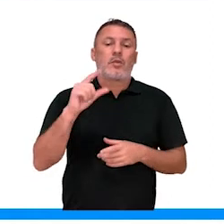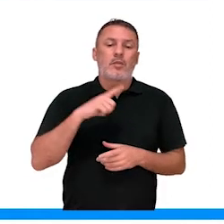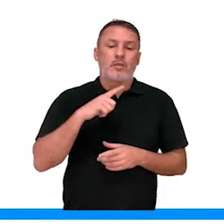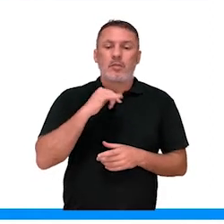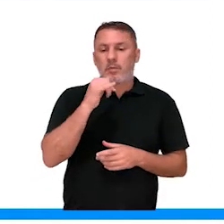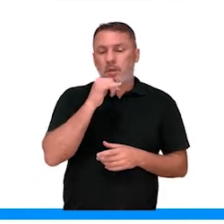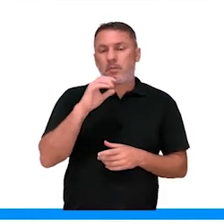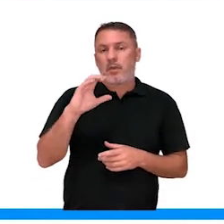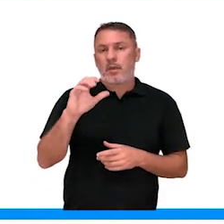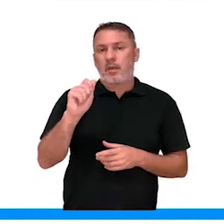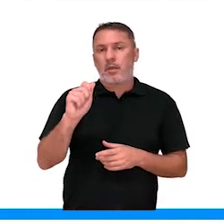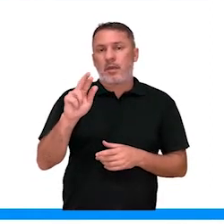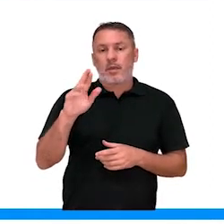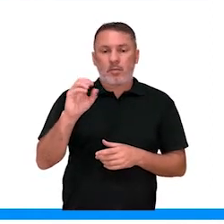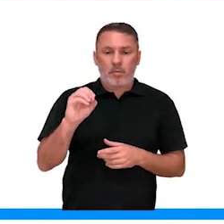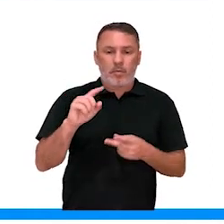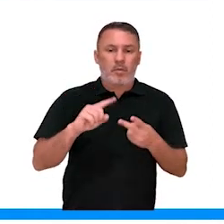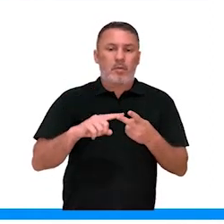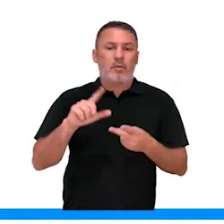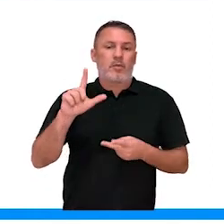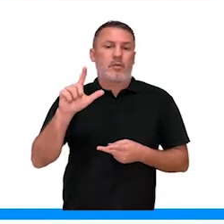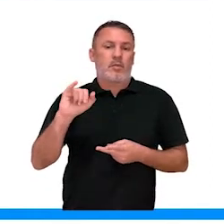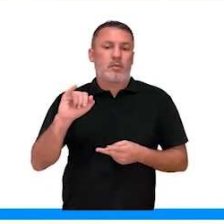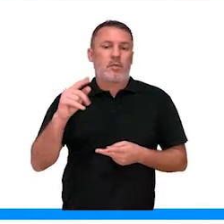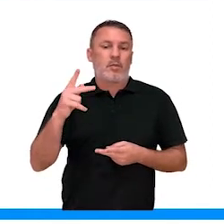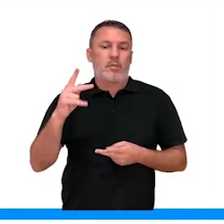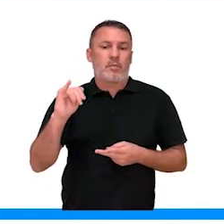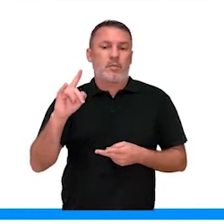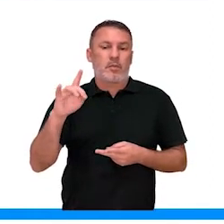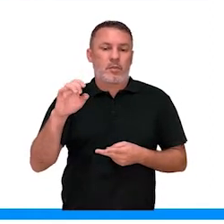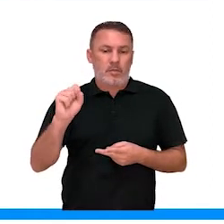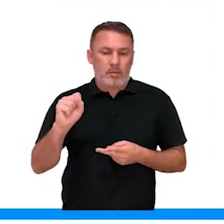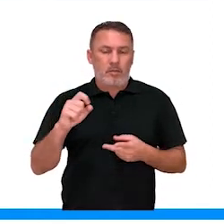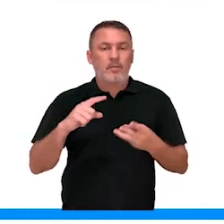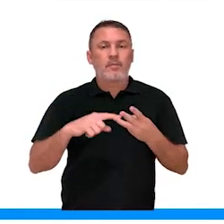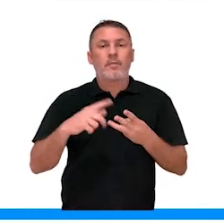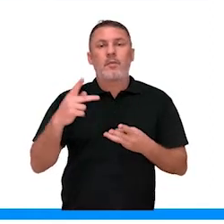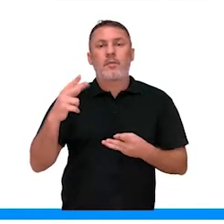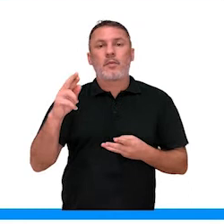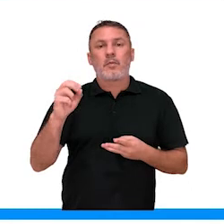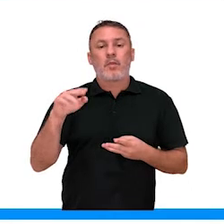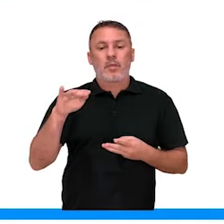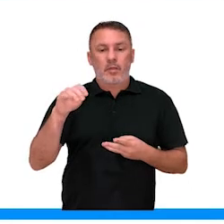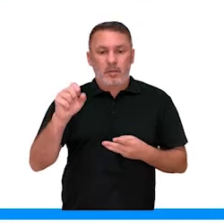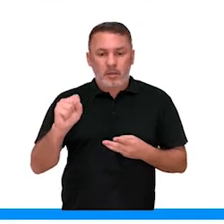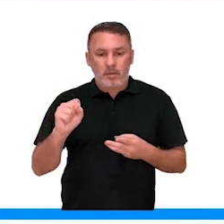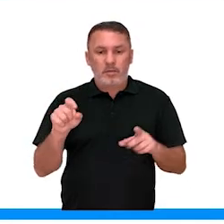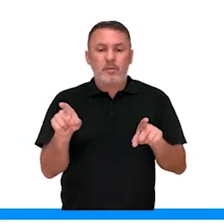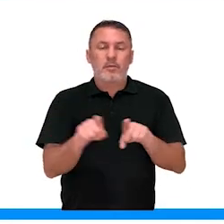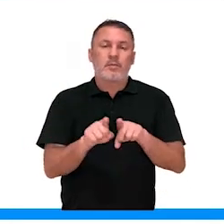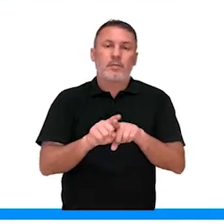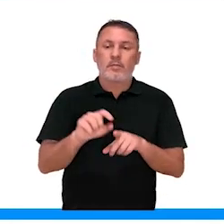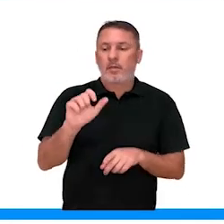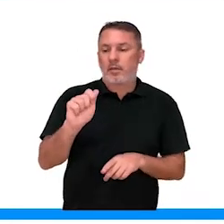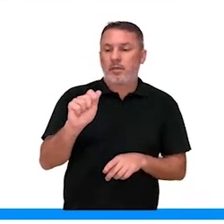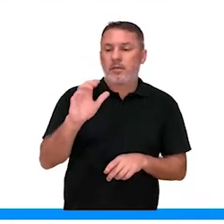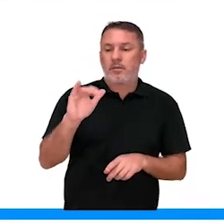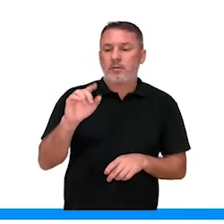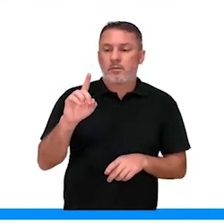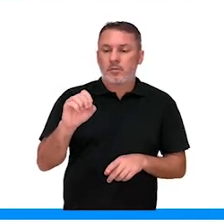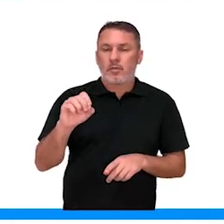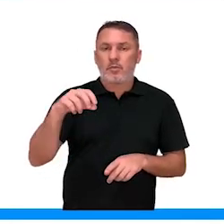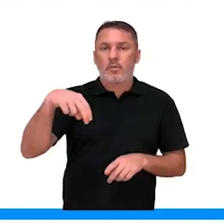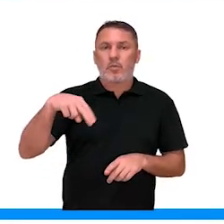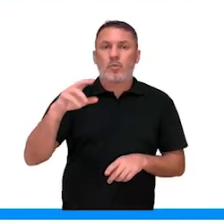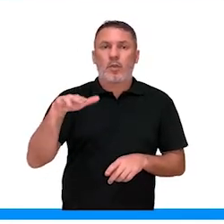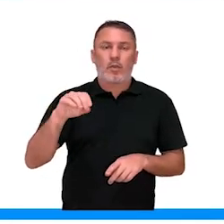ter moléculas mais complexas e vai abranger aí, por exemplo, carboidratos, lipídios,